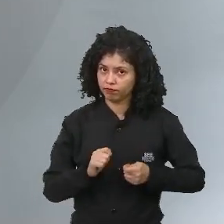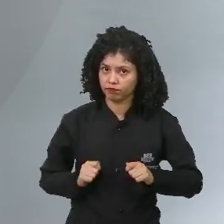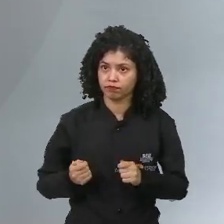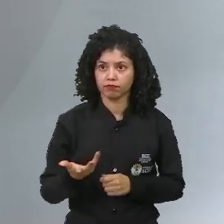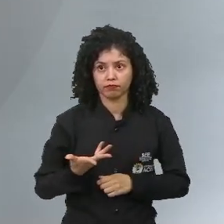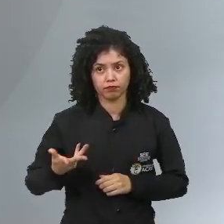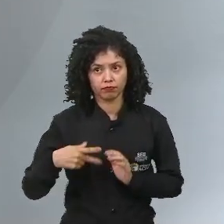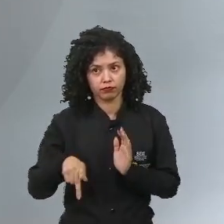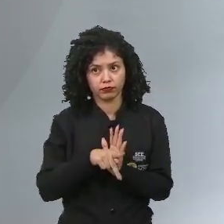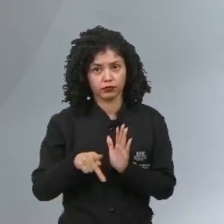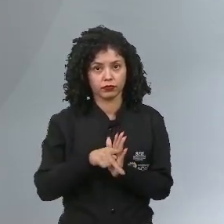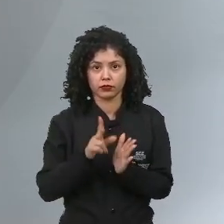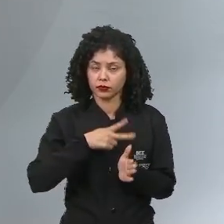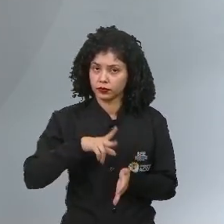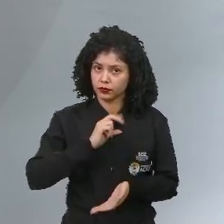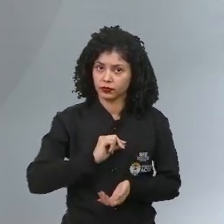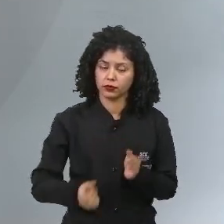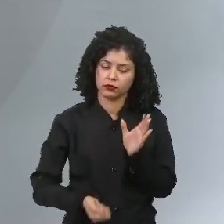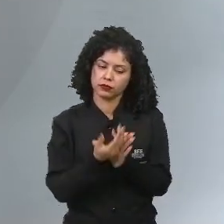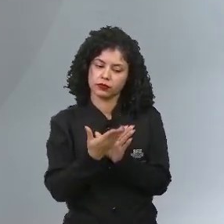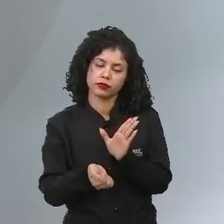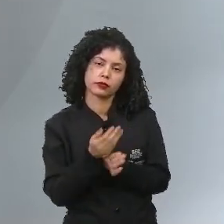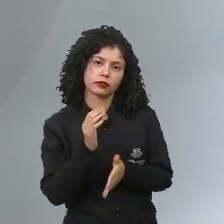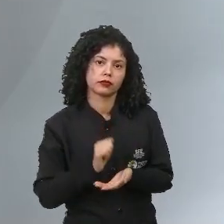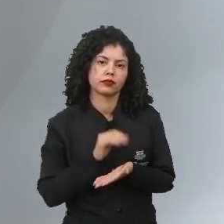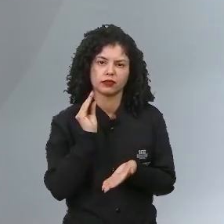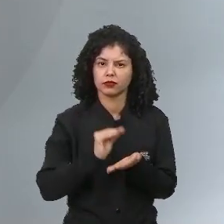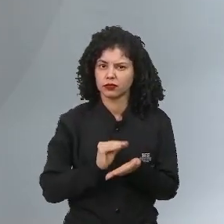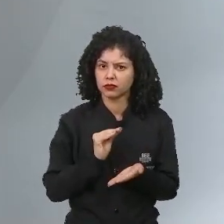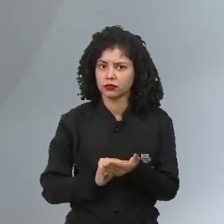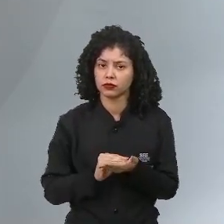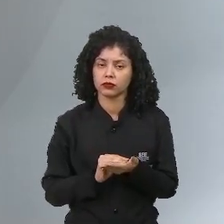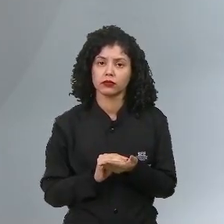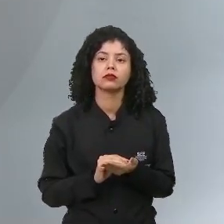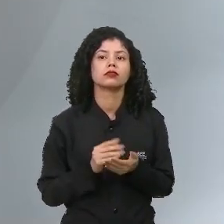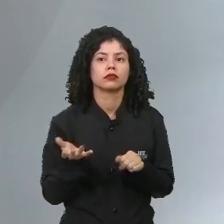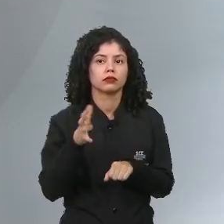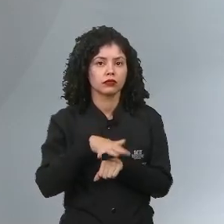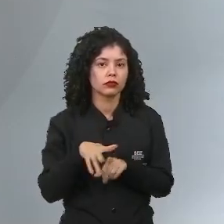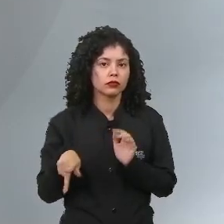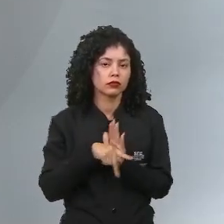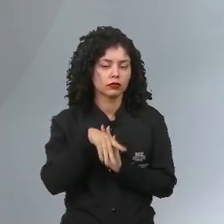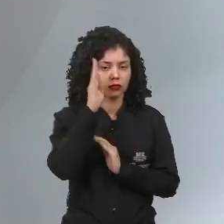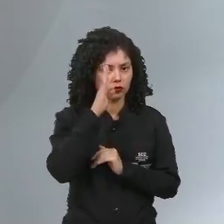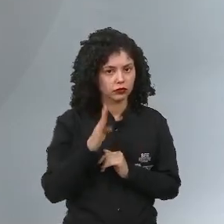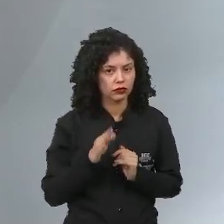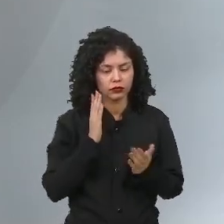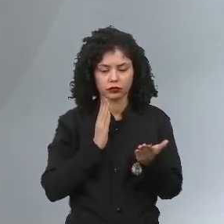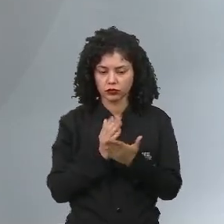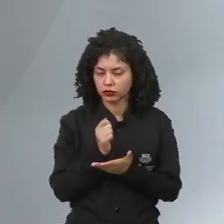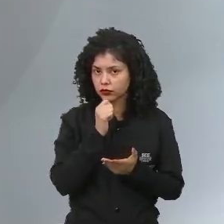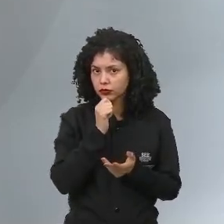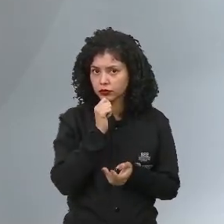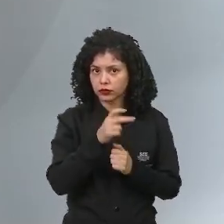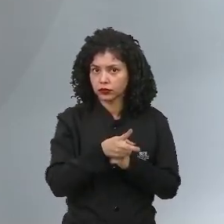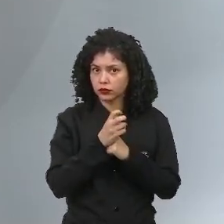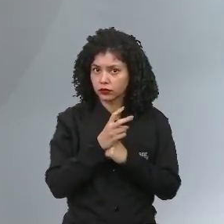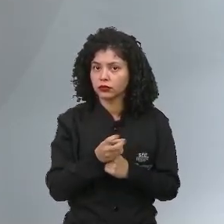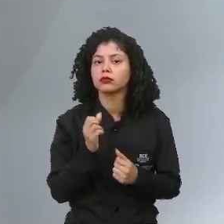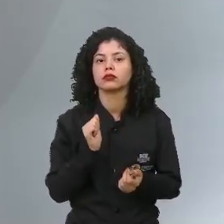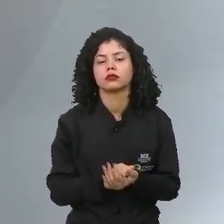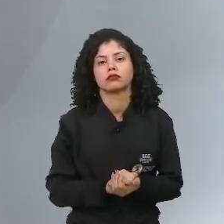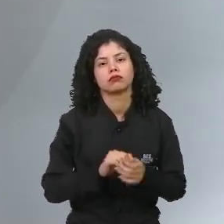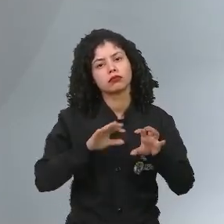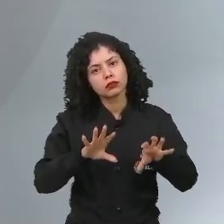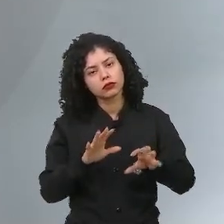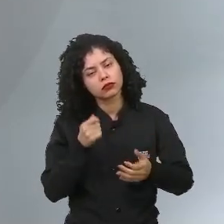pelos portugueses vai gerando uma forte insatisfação pelos colonos brasileiros, né, que buscavam ali extrair e, de